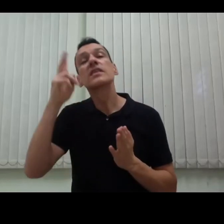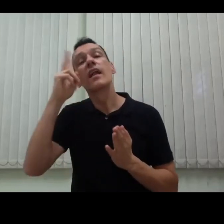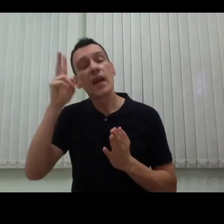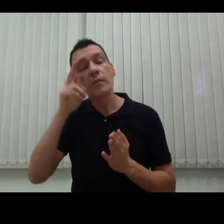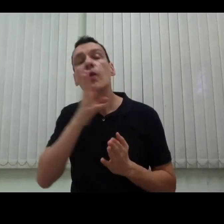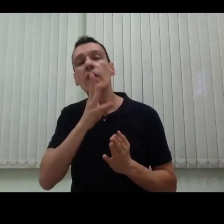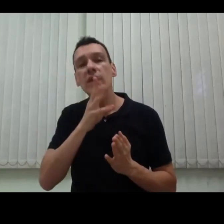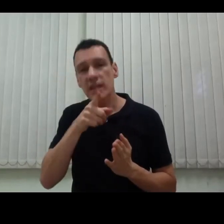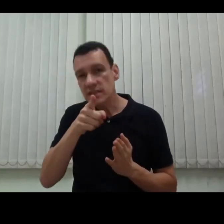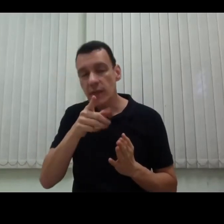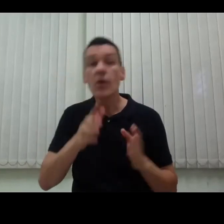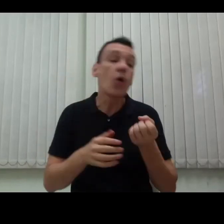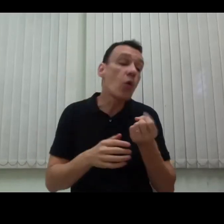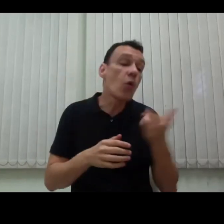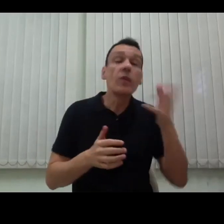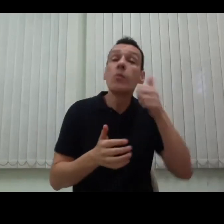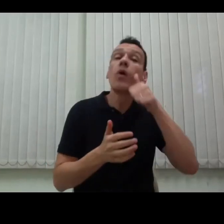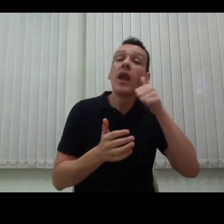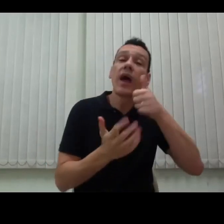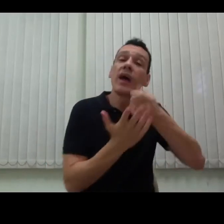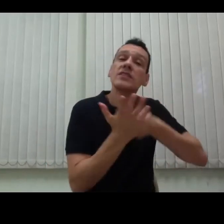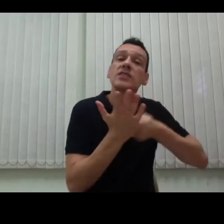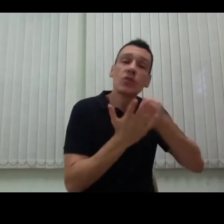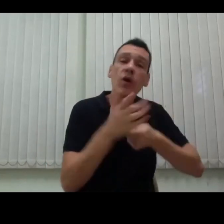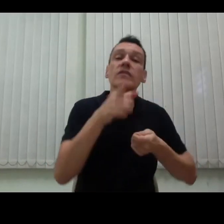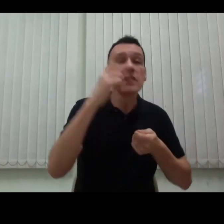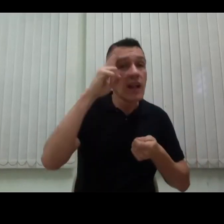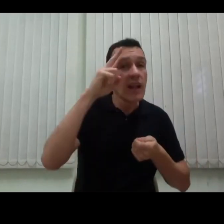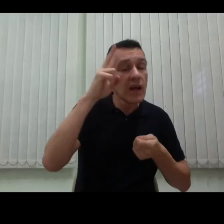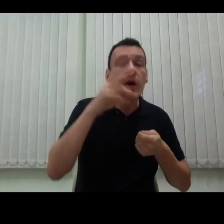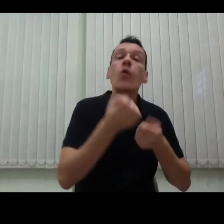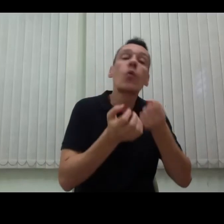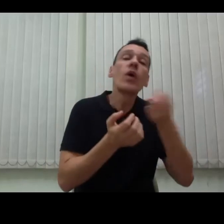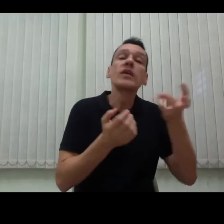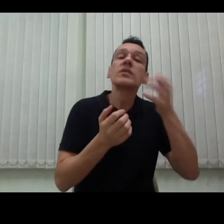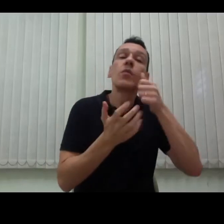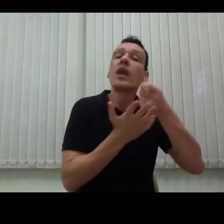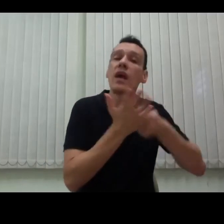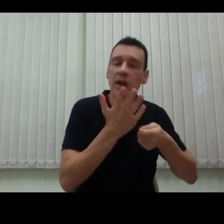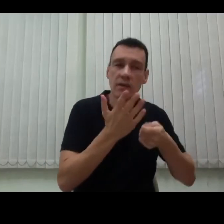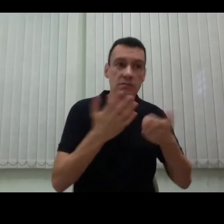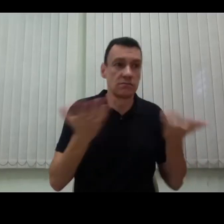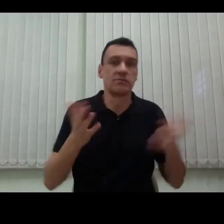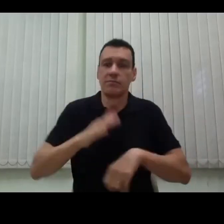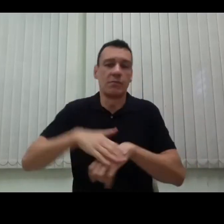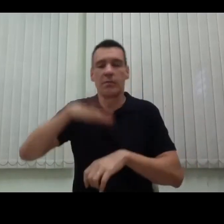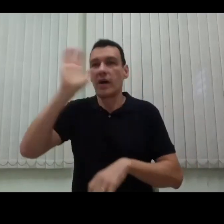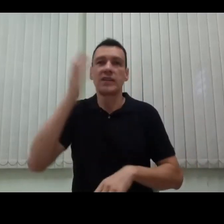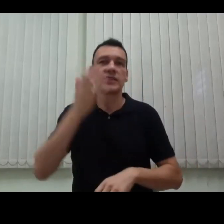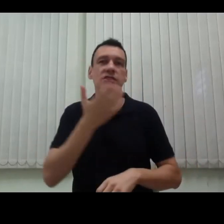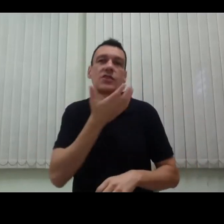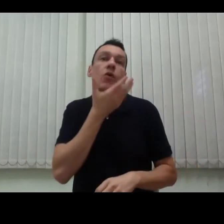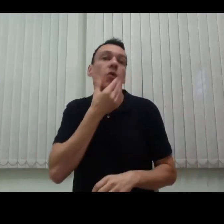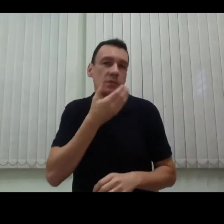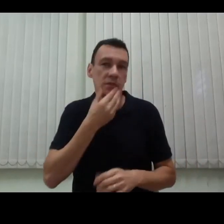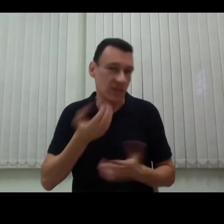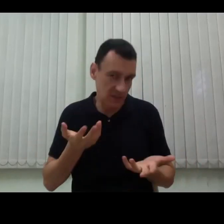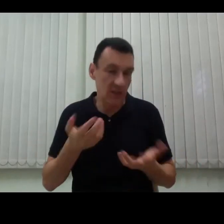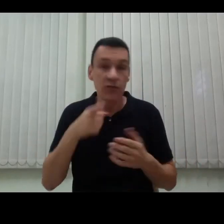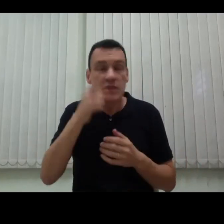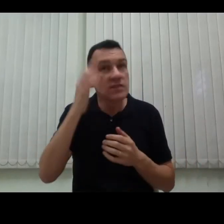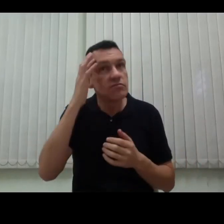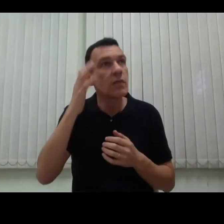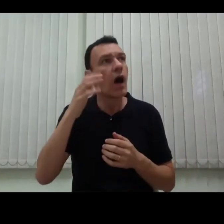já leram, e quantas autoras, é possível que vocês percebam um número maior de escritores, pelo menos num primeiro momento. Se